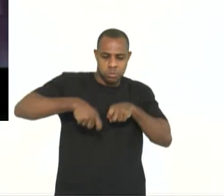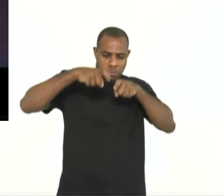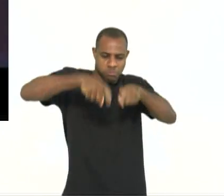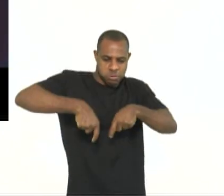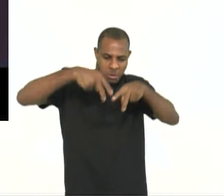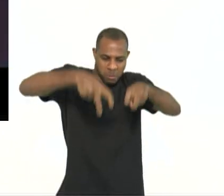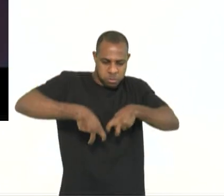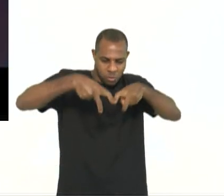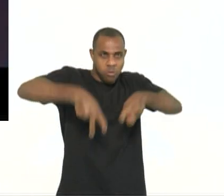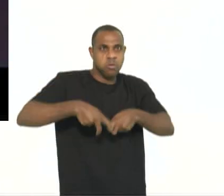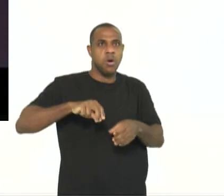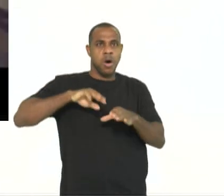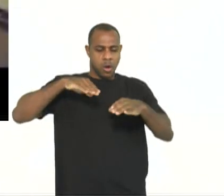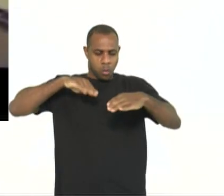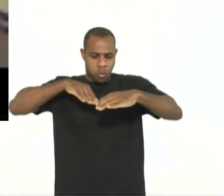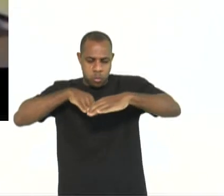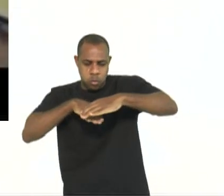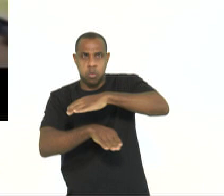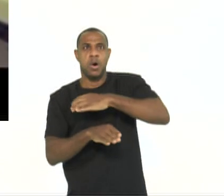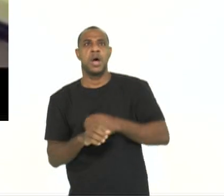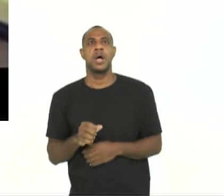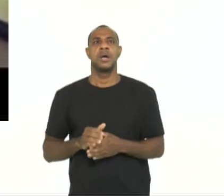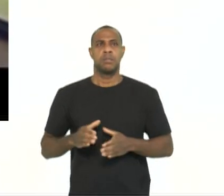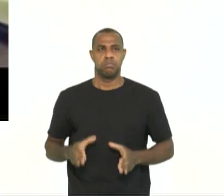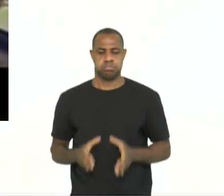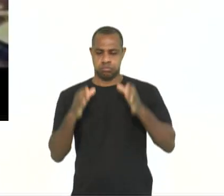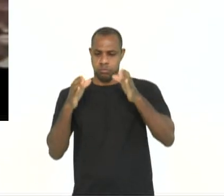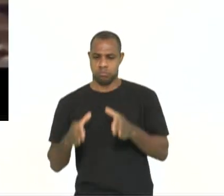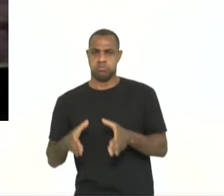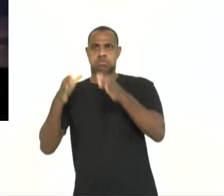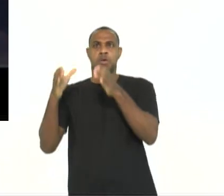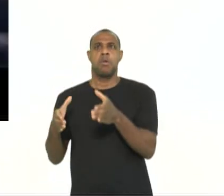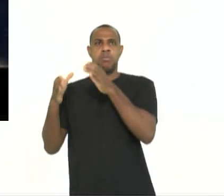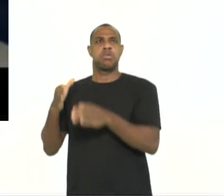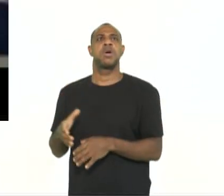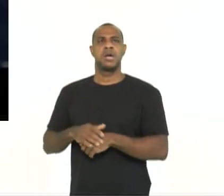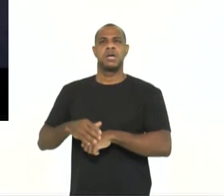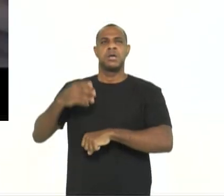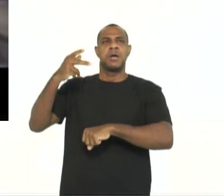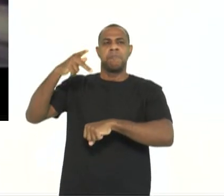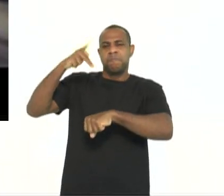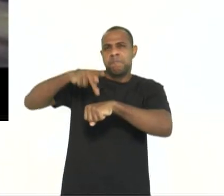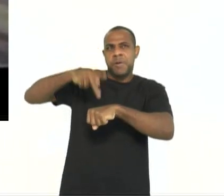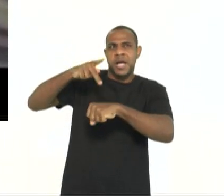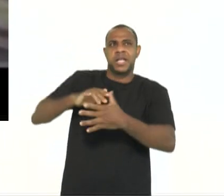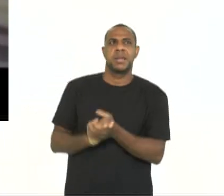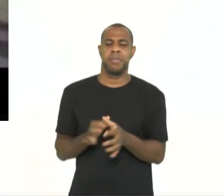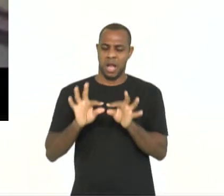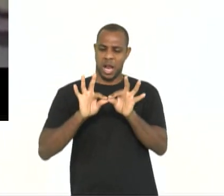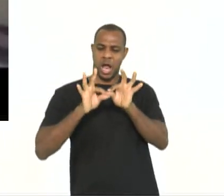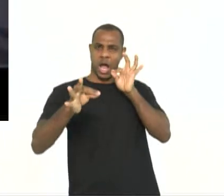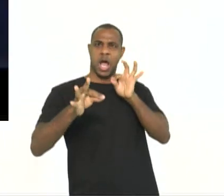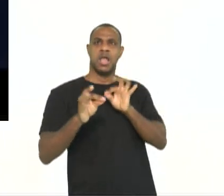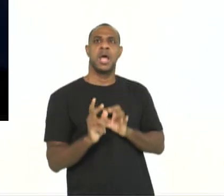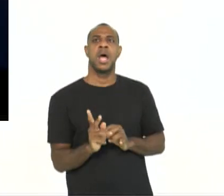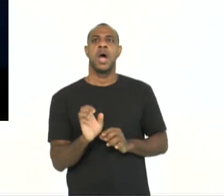Eurotúnel. 18 gigantescos blocos de concreto, 8 quilômetros de extensão,